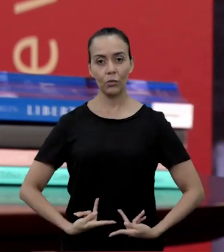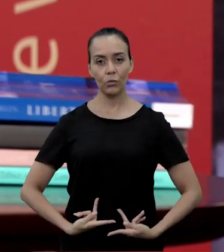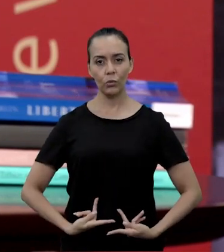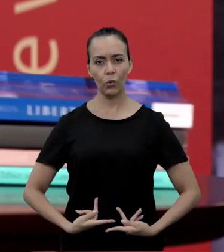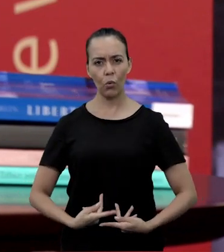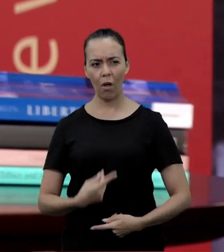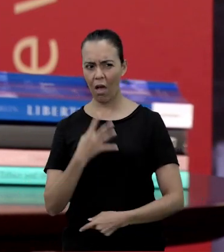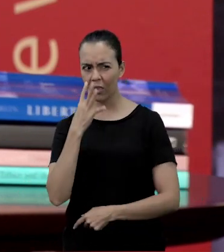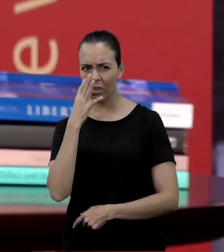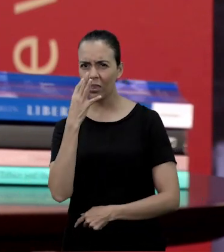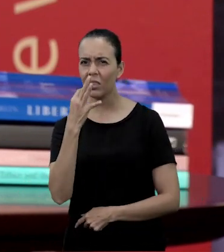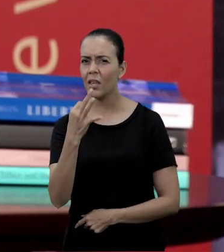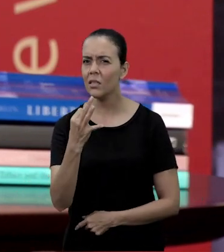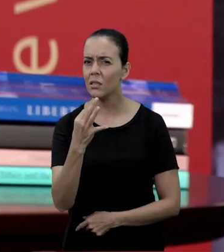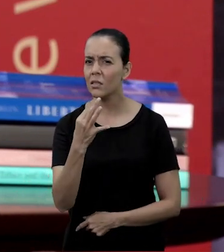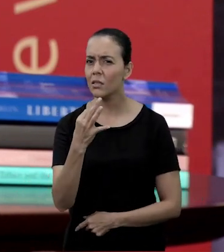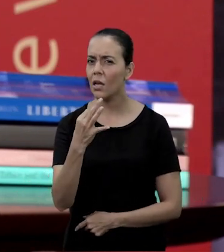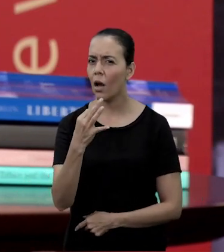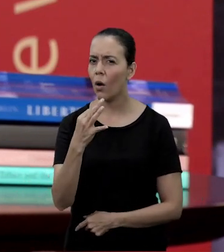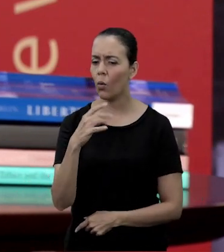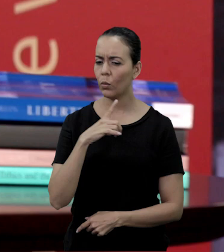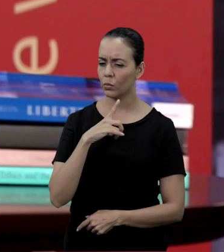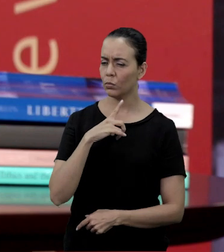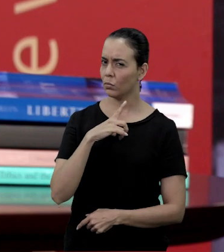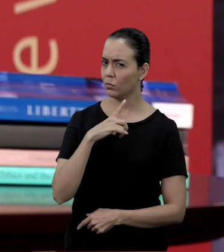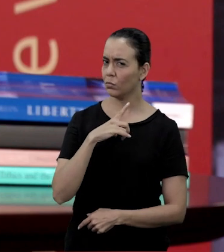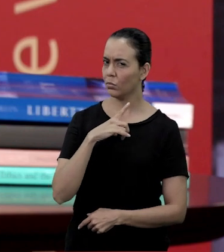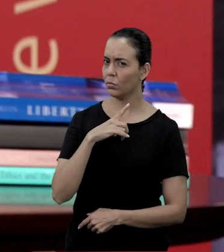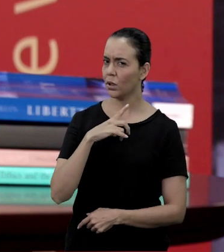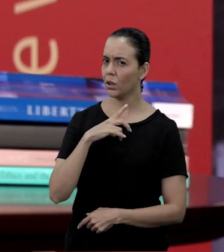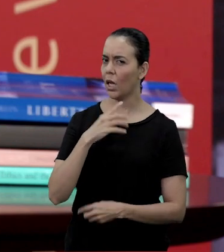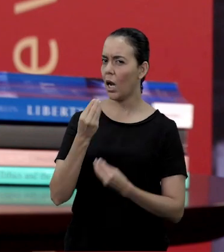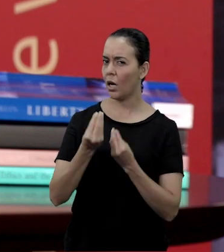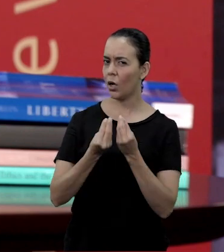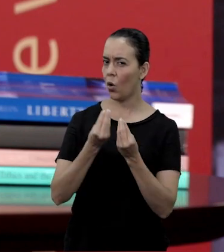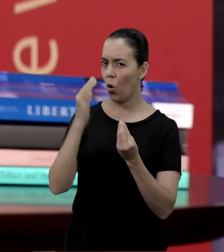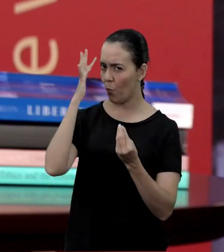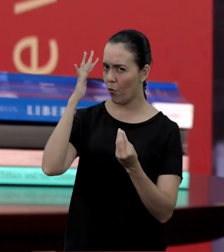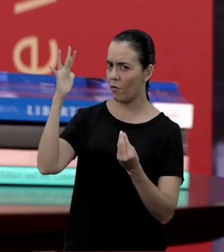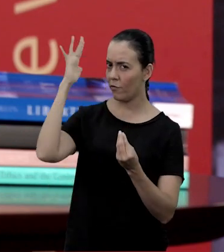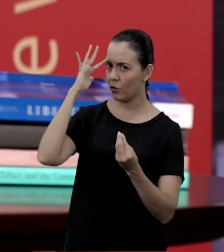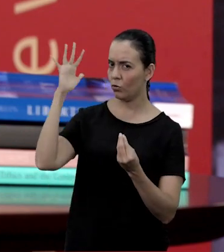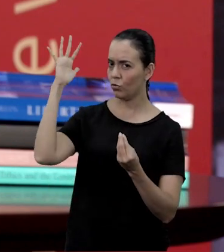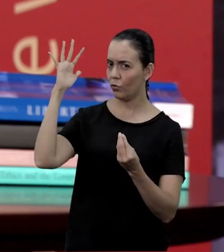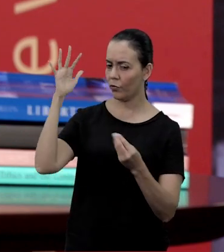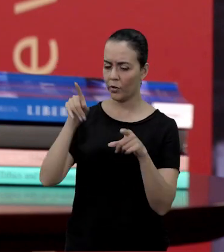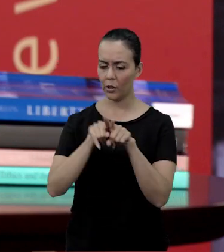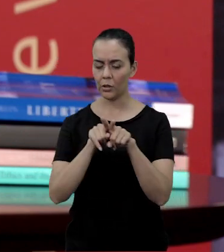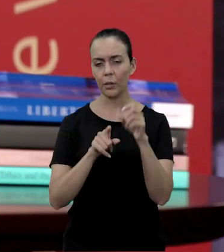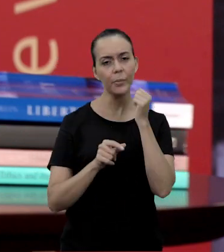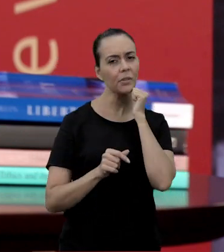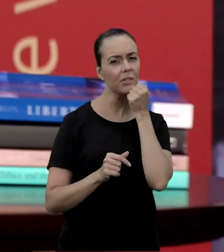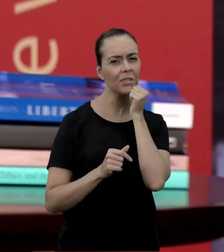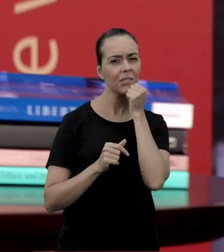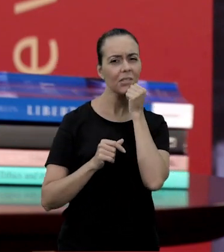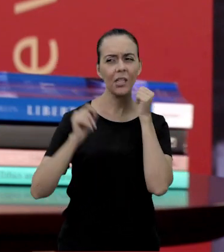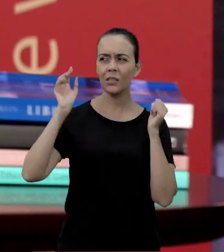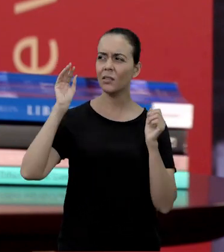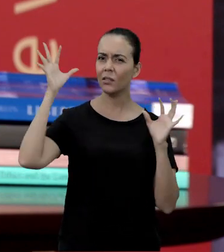chama a atenção para a ilusão que parece estar envolvida nestes casos, tanto da filosofia quanto da ciência, é dizer o seguinte: